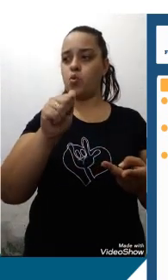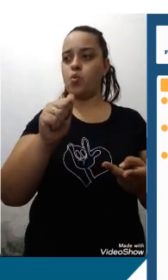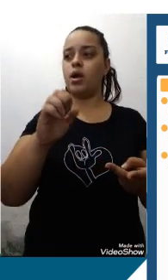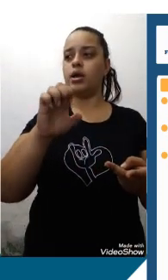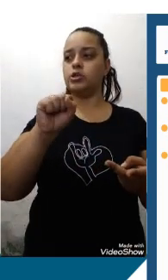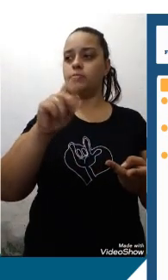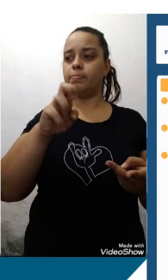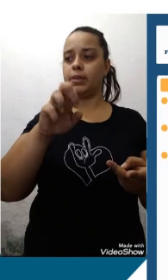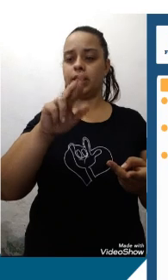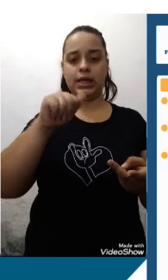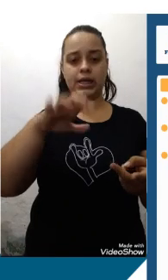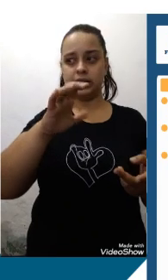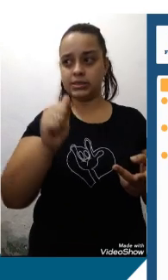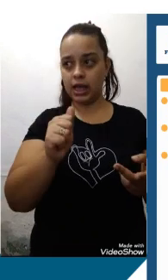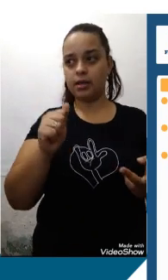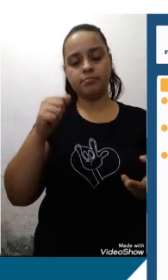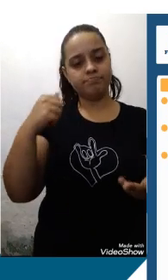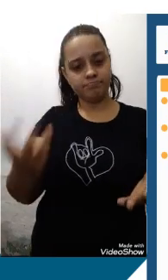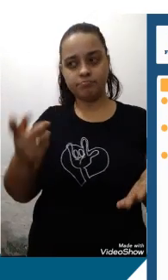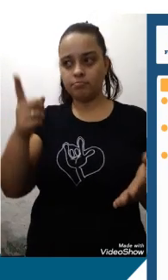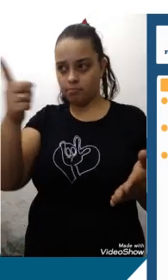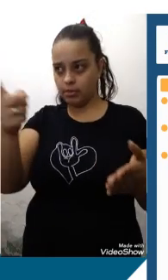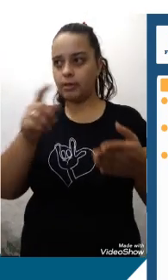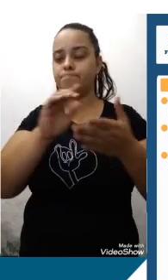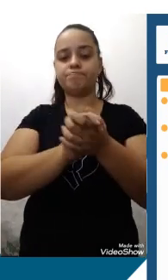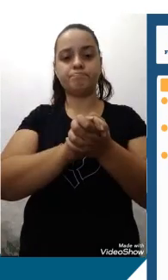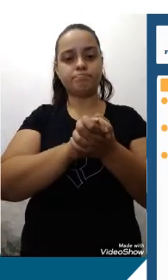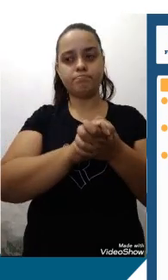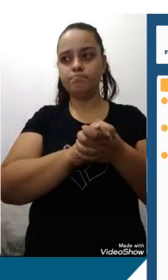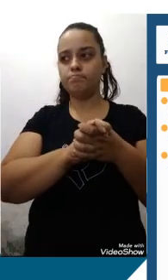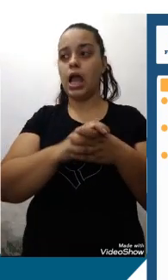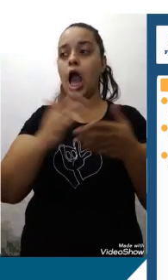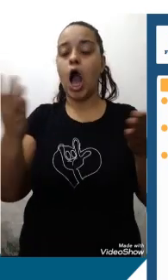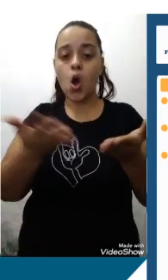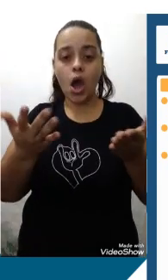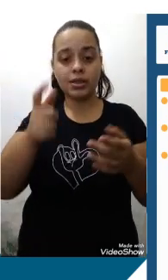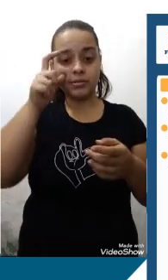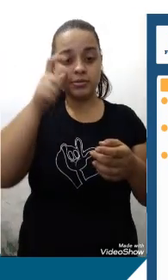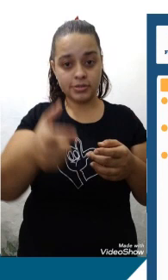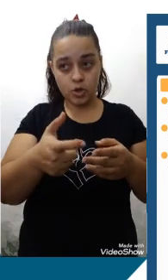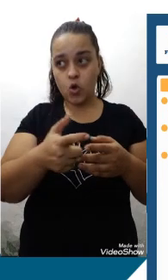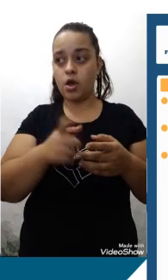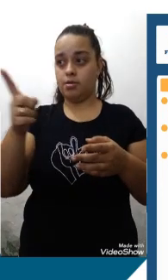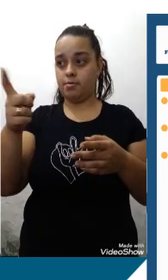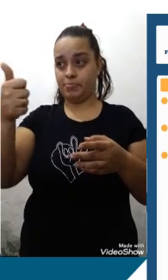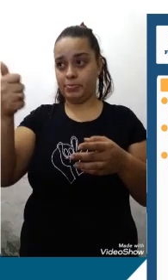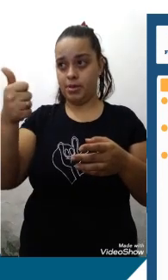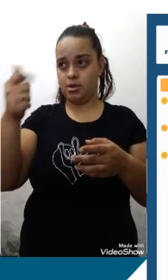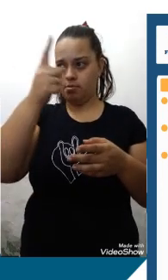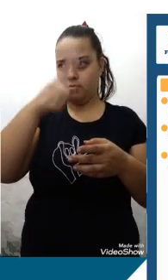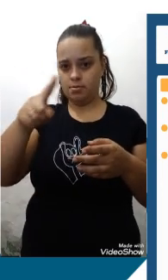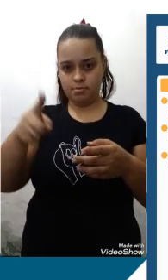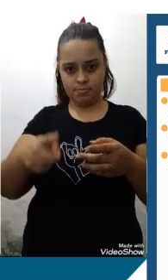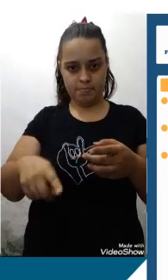Oceano Índico antes de retornar para dar as notícias para o rei de Portugal. Agora, atenção! Essa primeira linha que